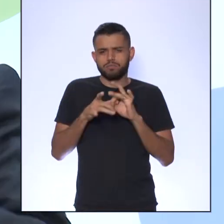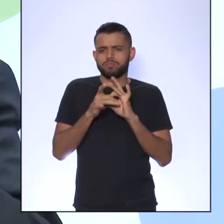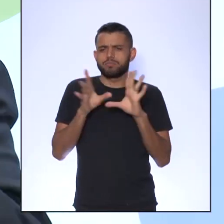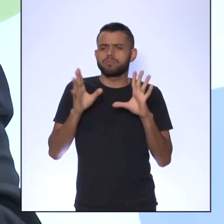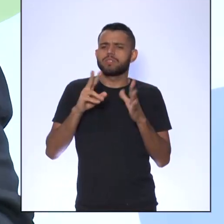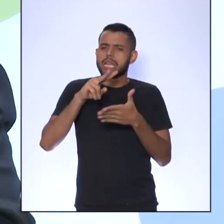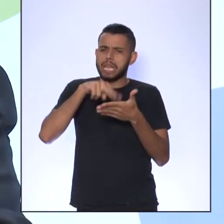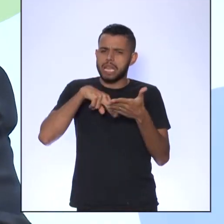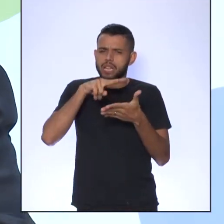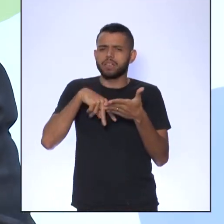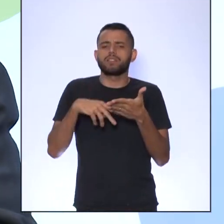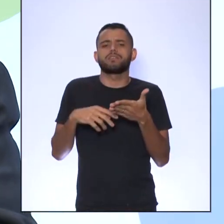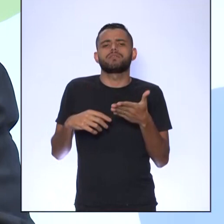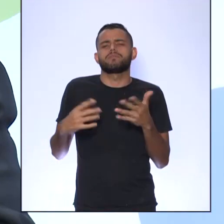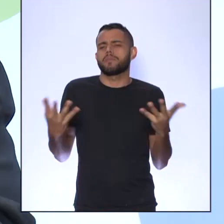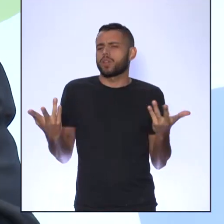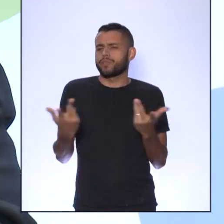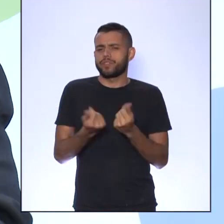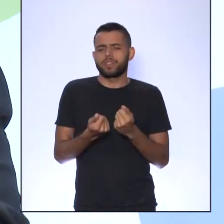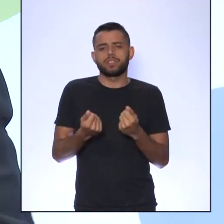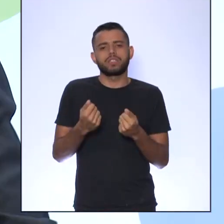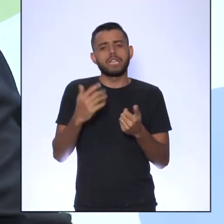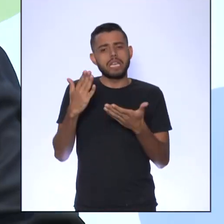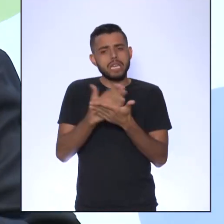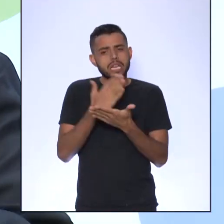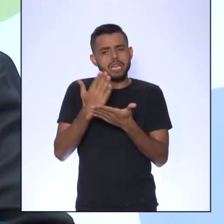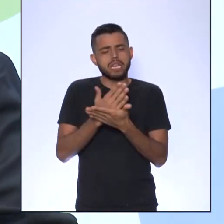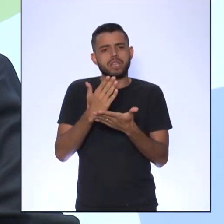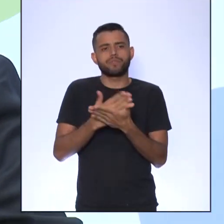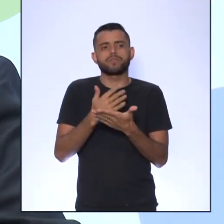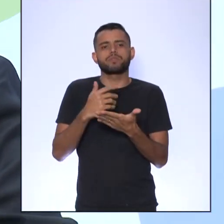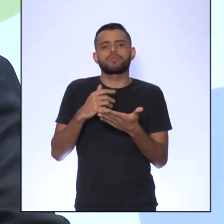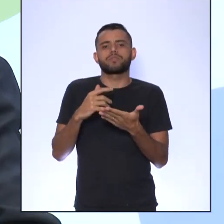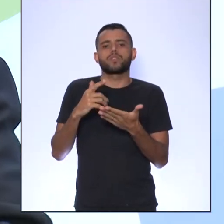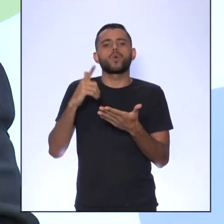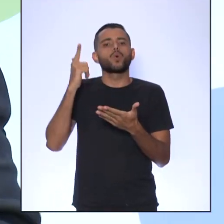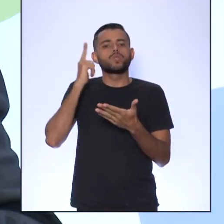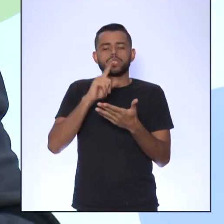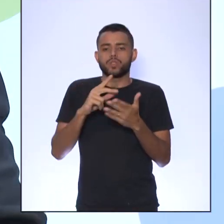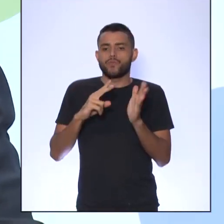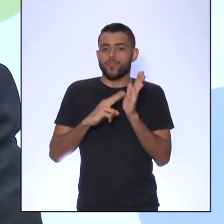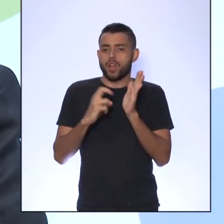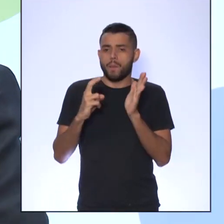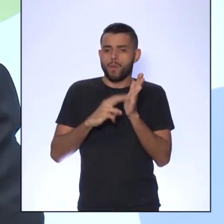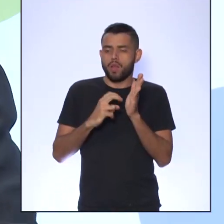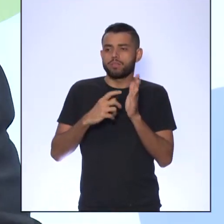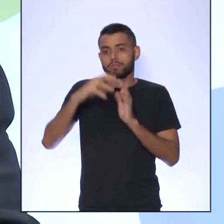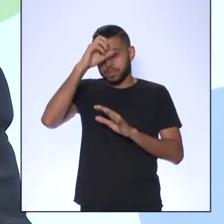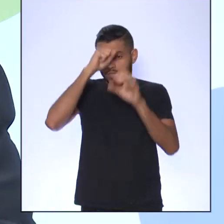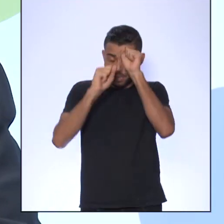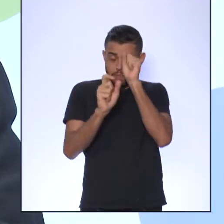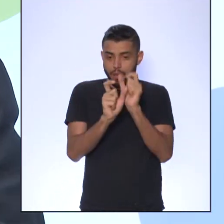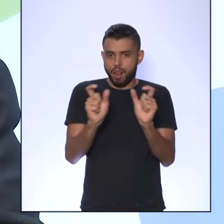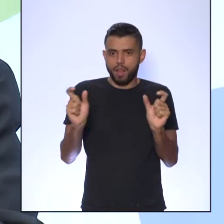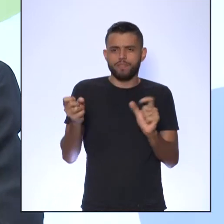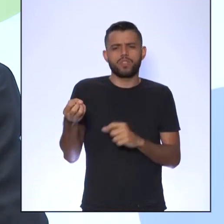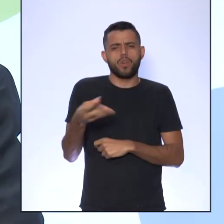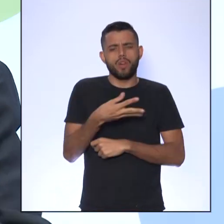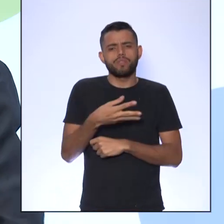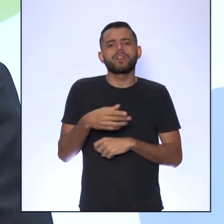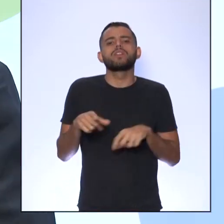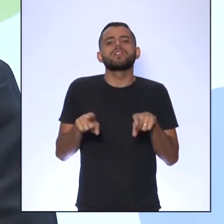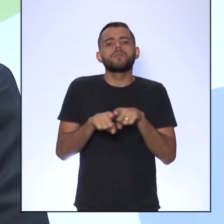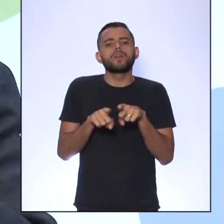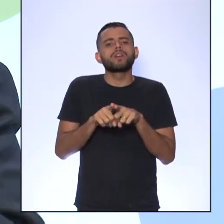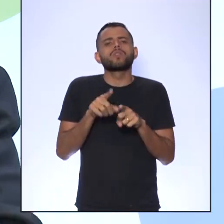notícias, maravilha. Se você puder ler livros, literaturas, aumentar o seu vocabulário é muito importante. E, lógico,